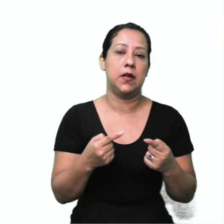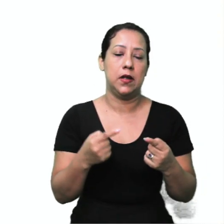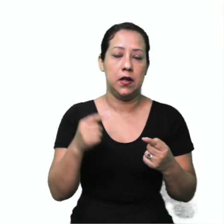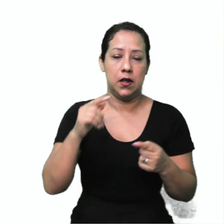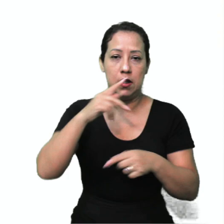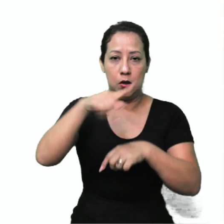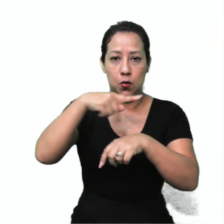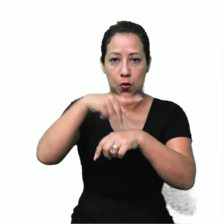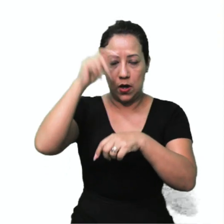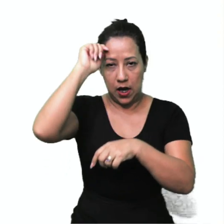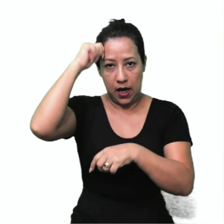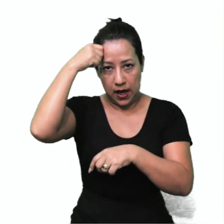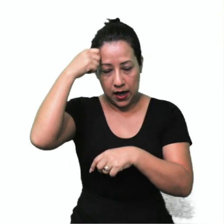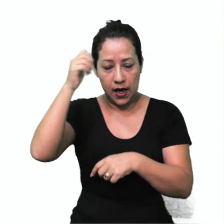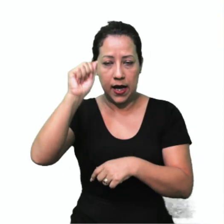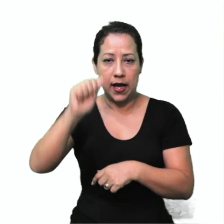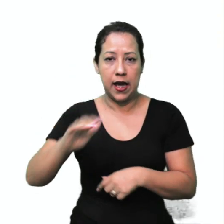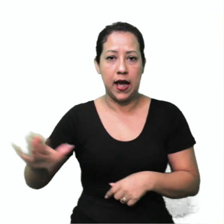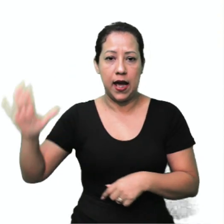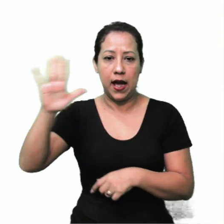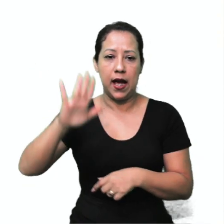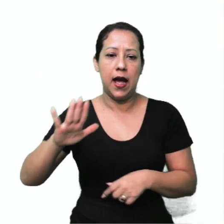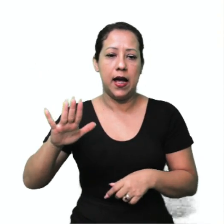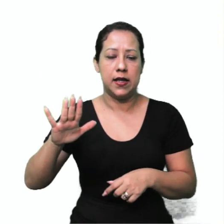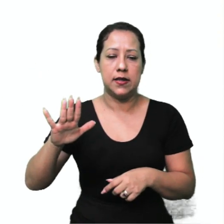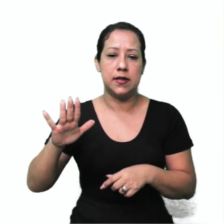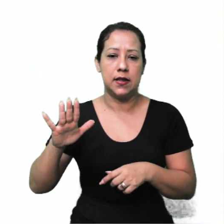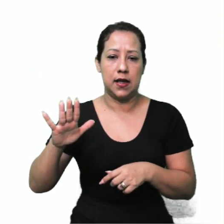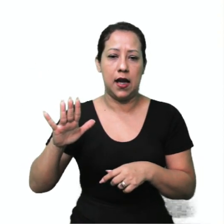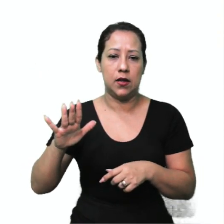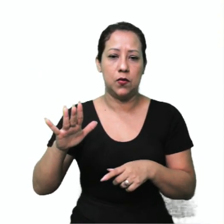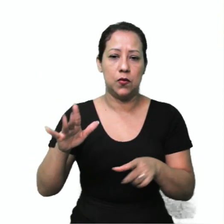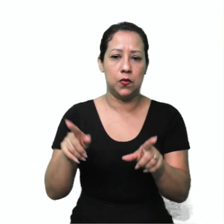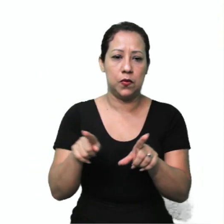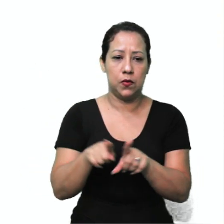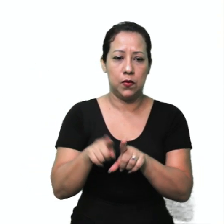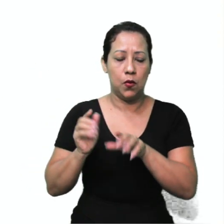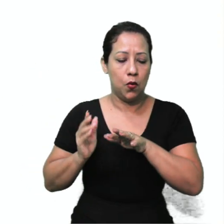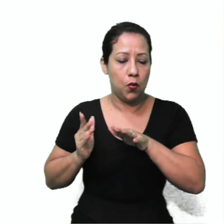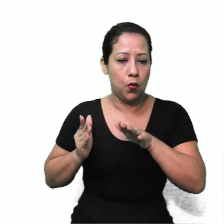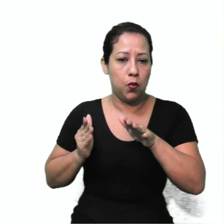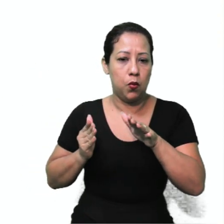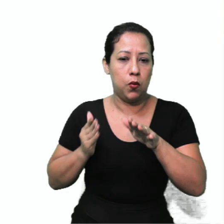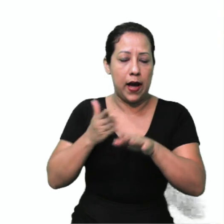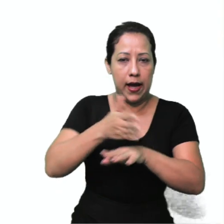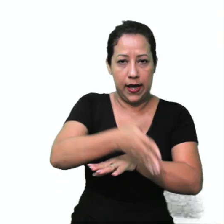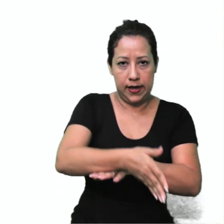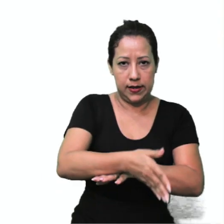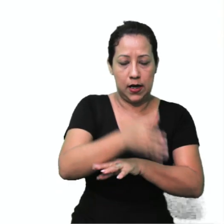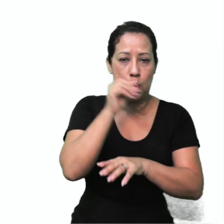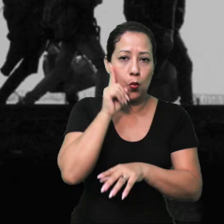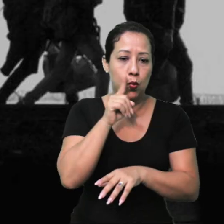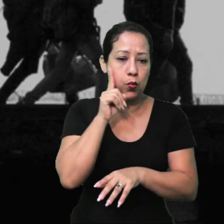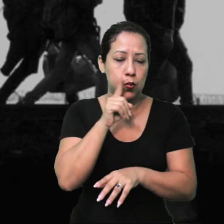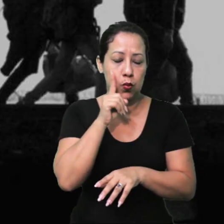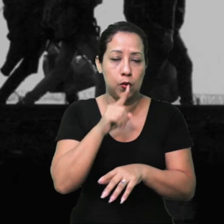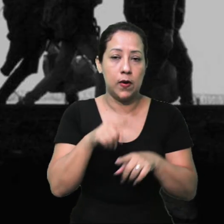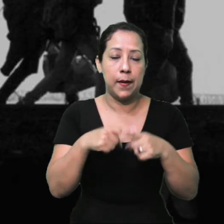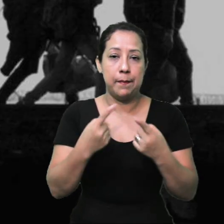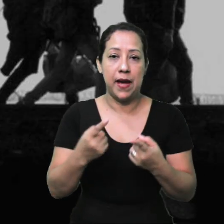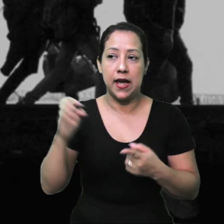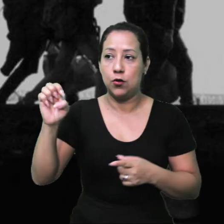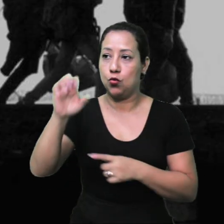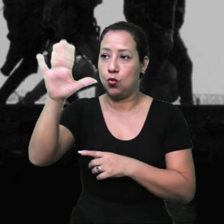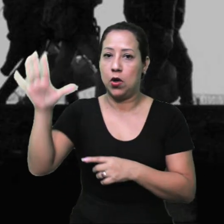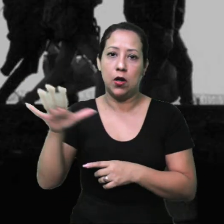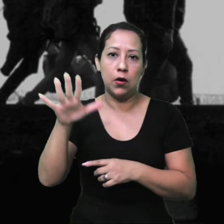visitar o país. Professor, não citou europeu. Não, sabe por quê? O continente europeu é um continente considerado rico.